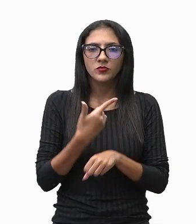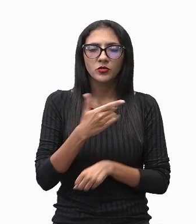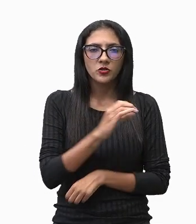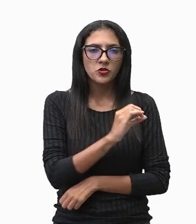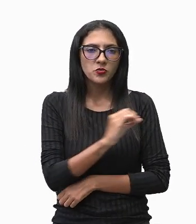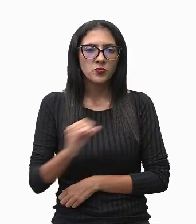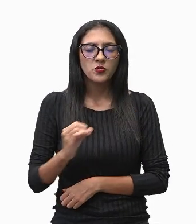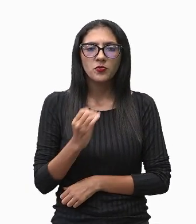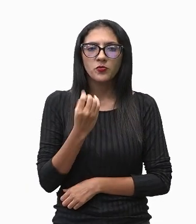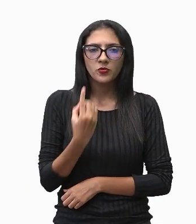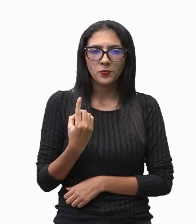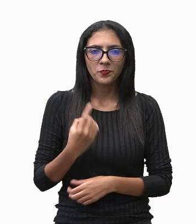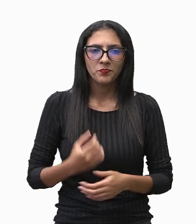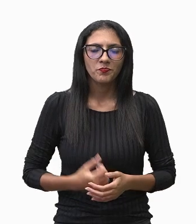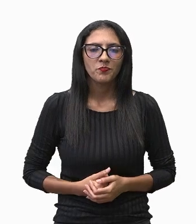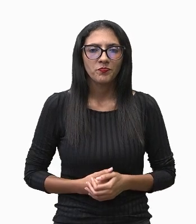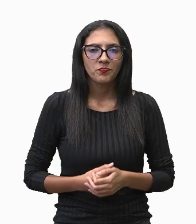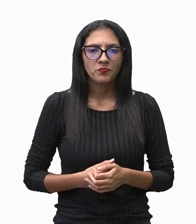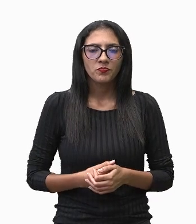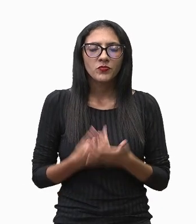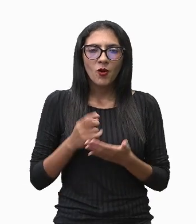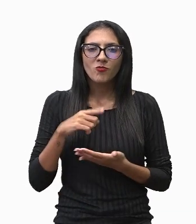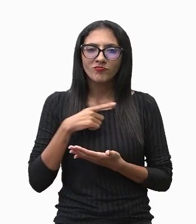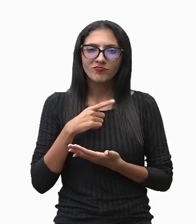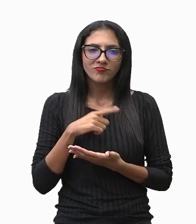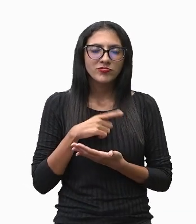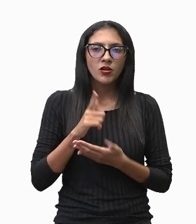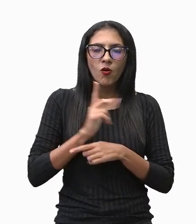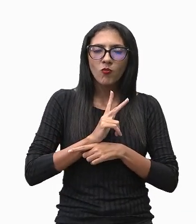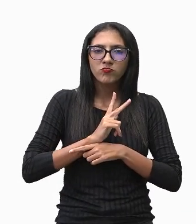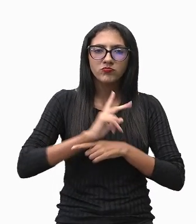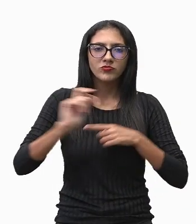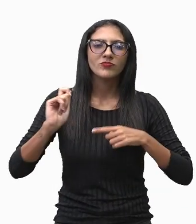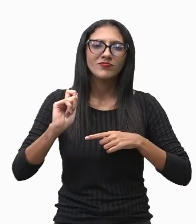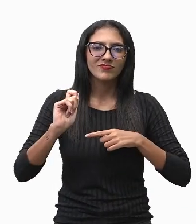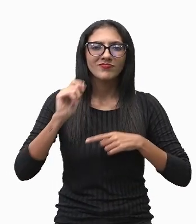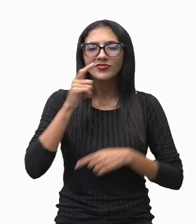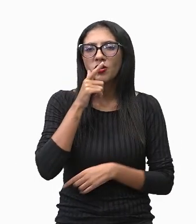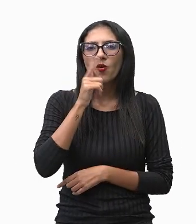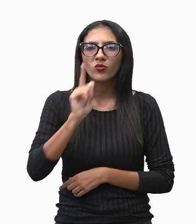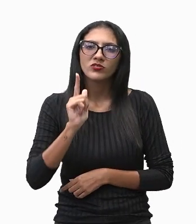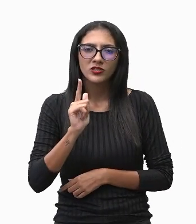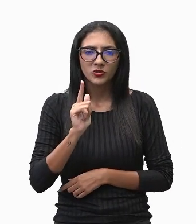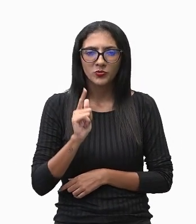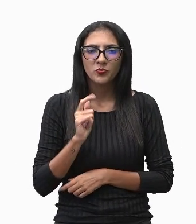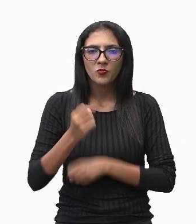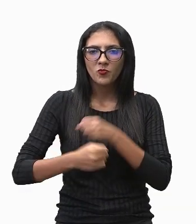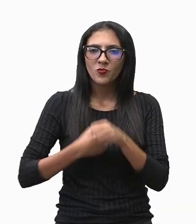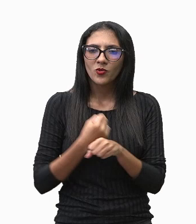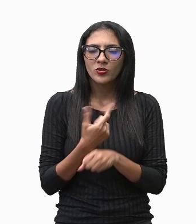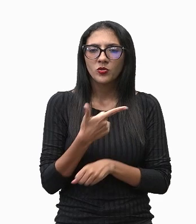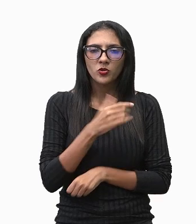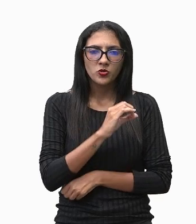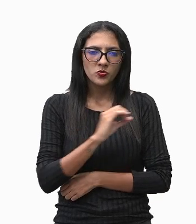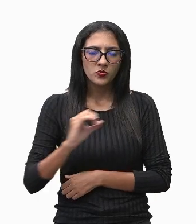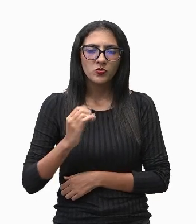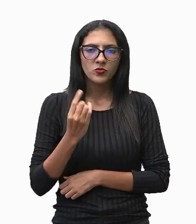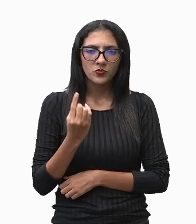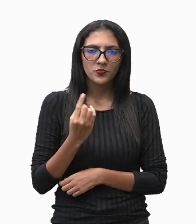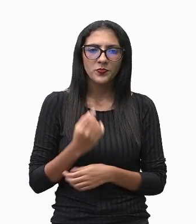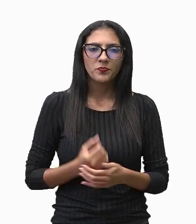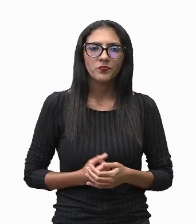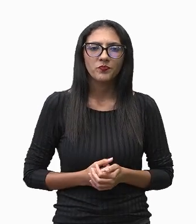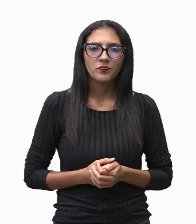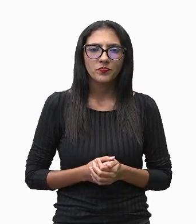derrubar o Talibã foi algo assim que os Estados Unidos conseguiu alcançar em dezembro de 2001. Porém,